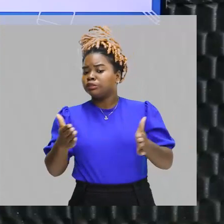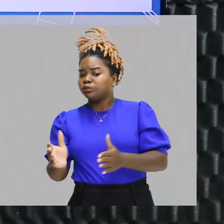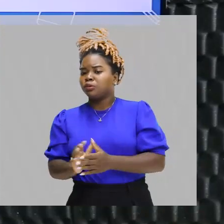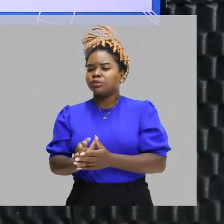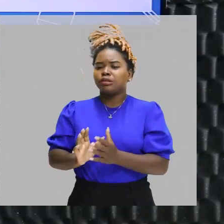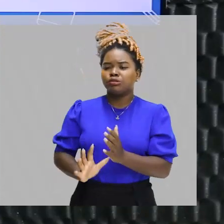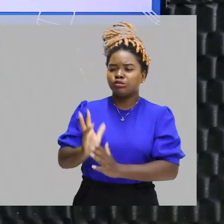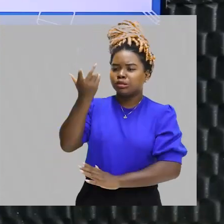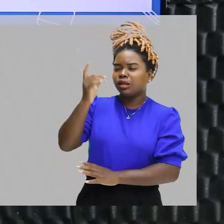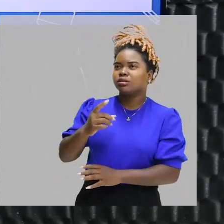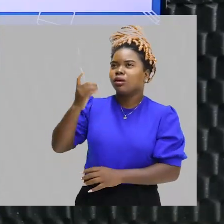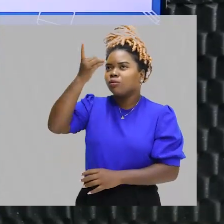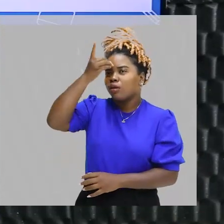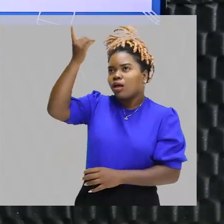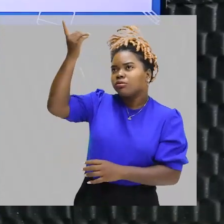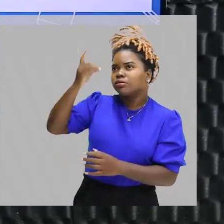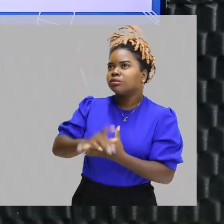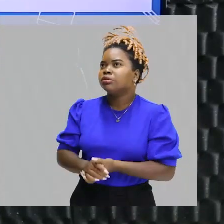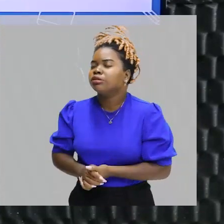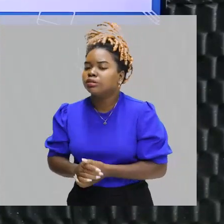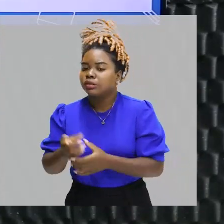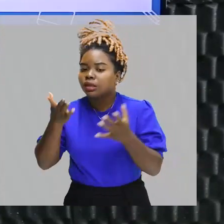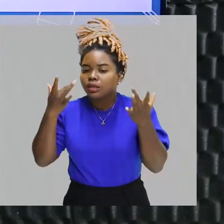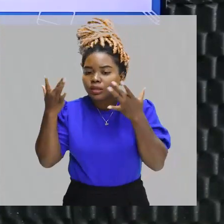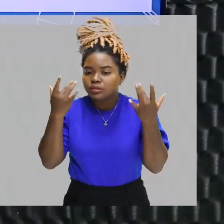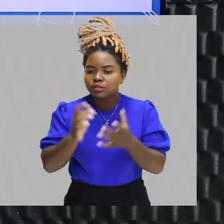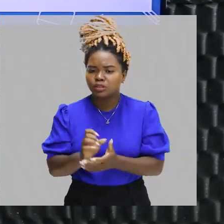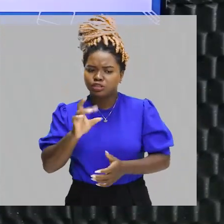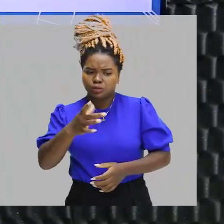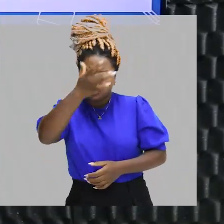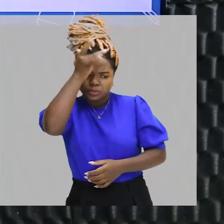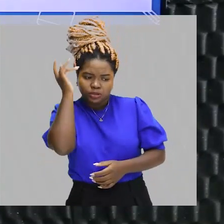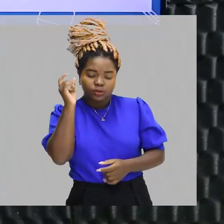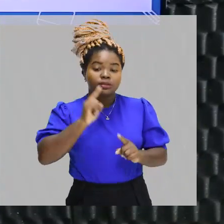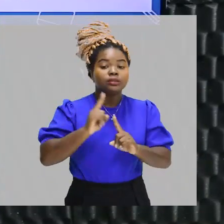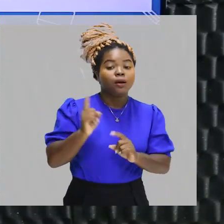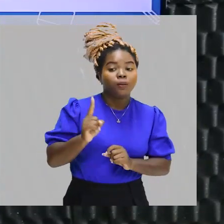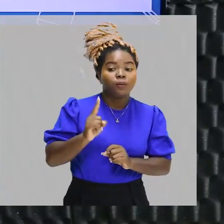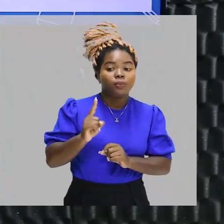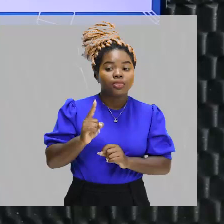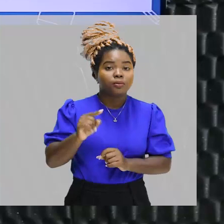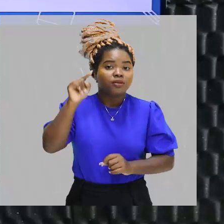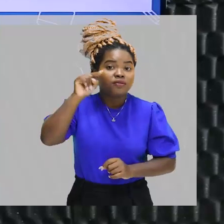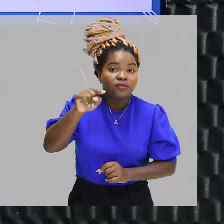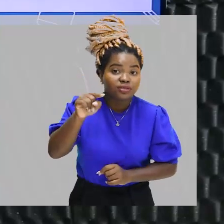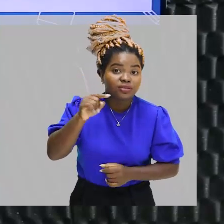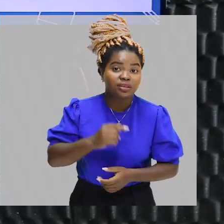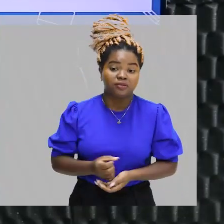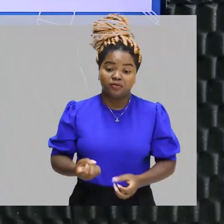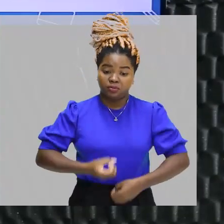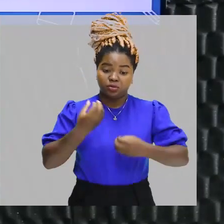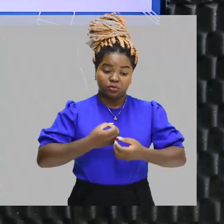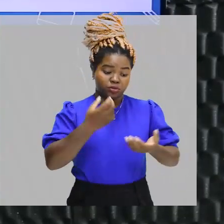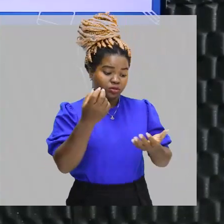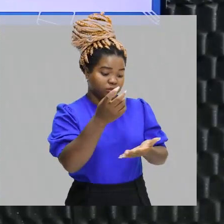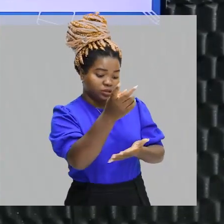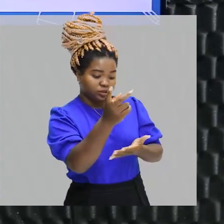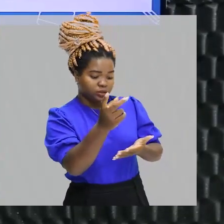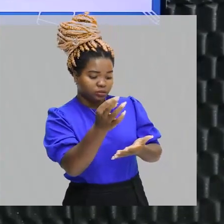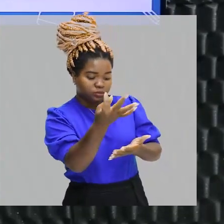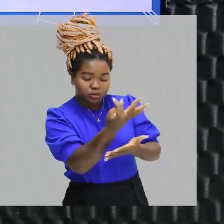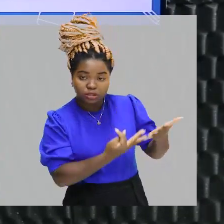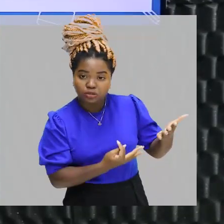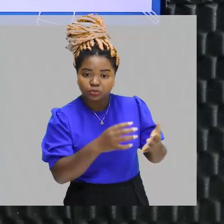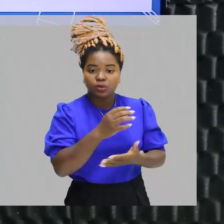artística ele não funciona somente para o artista, ele vai funcionar para você, inclusive, que vai fazer uma produção textual, numa redação no Enem, ou